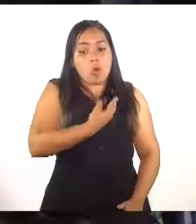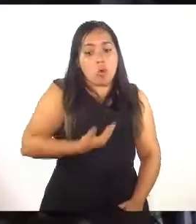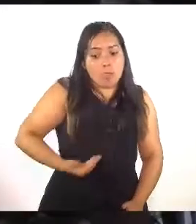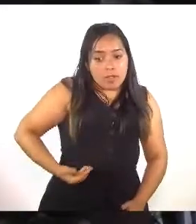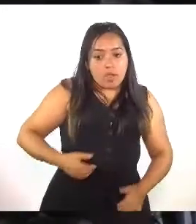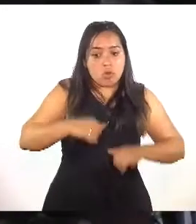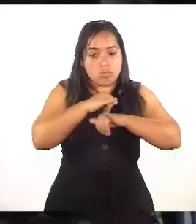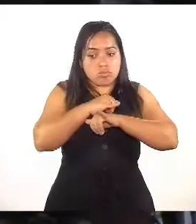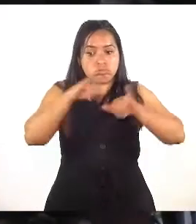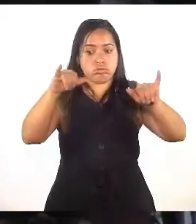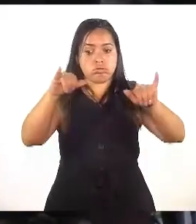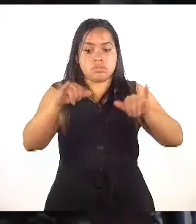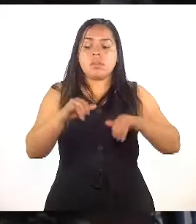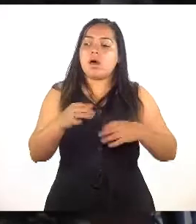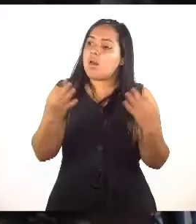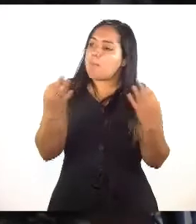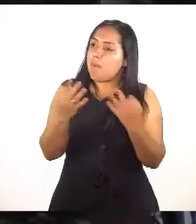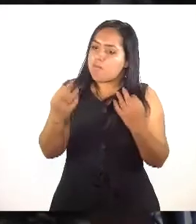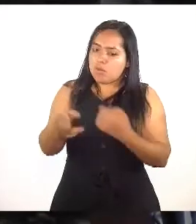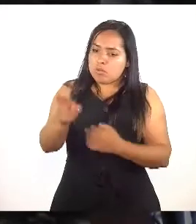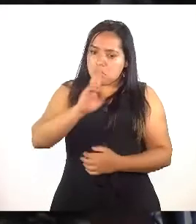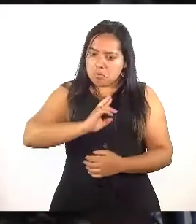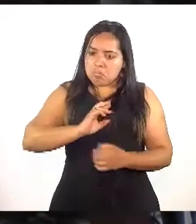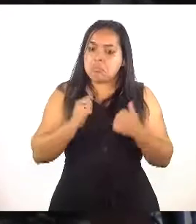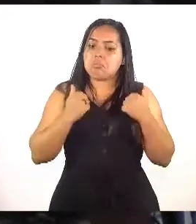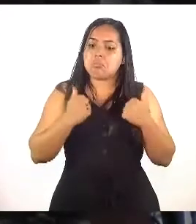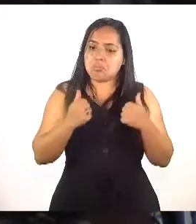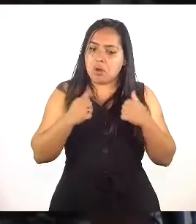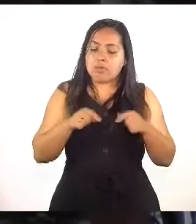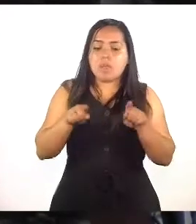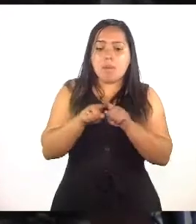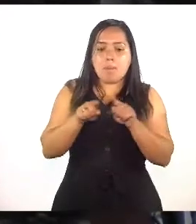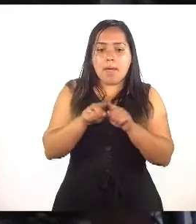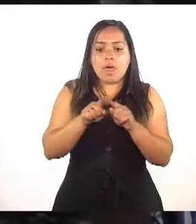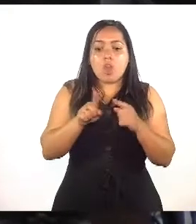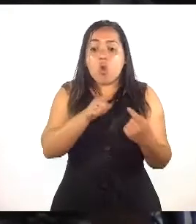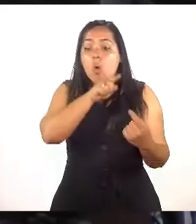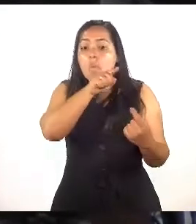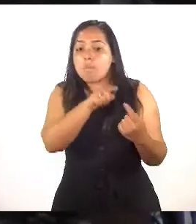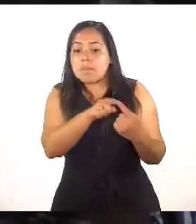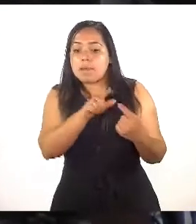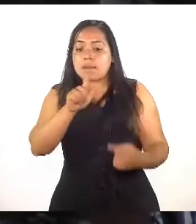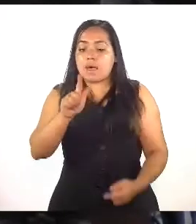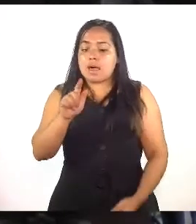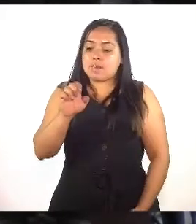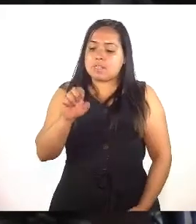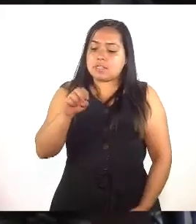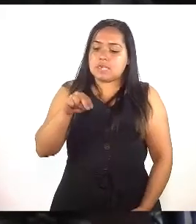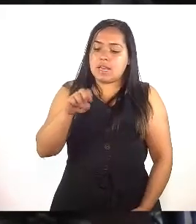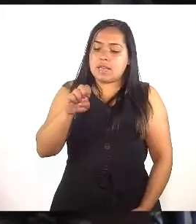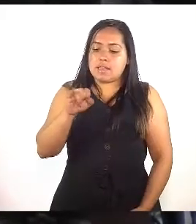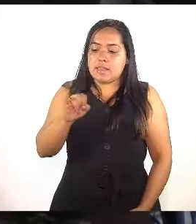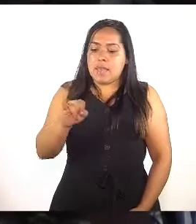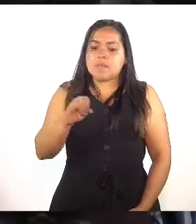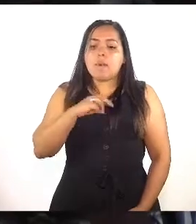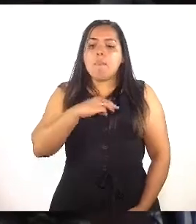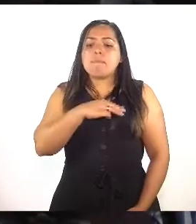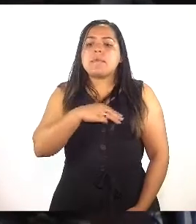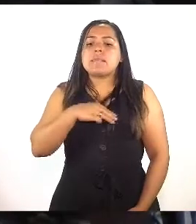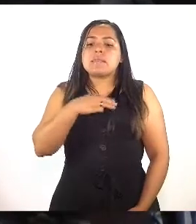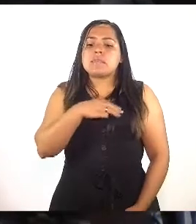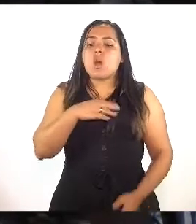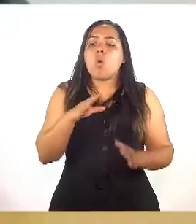Perfeito. De acordo com a estratégia corporativa da Genersa, qual a missão da agência?